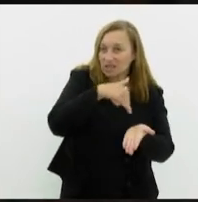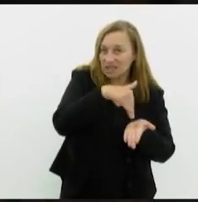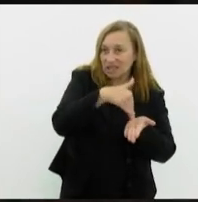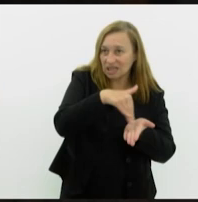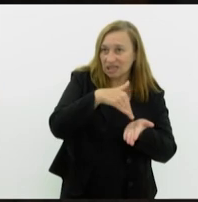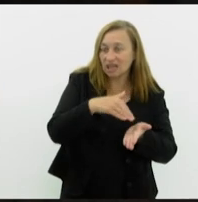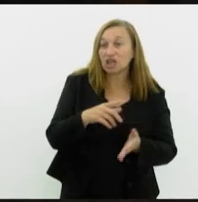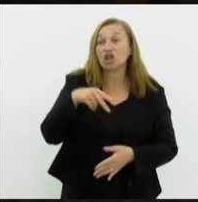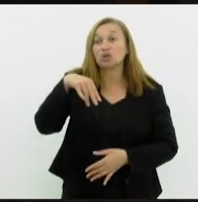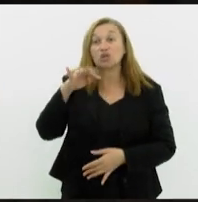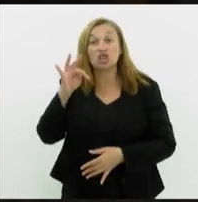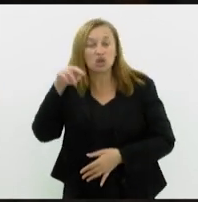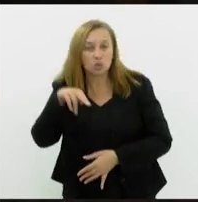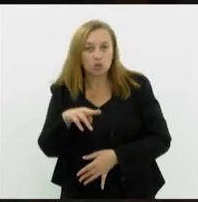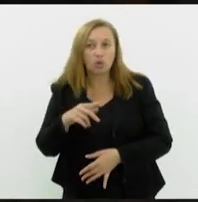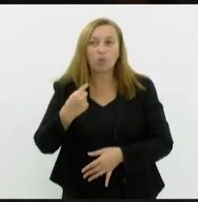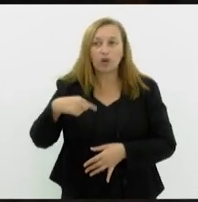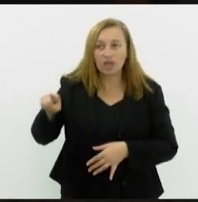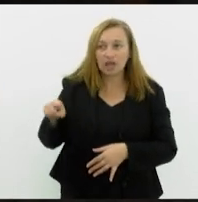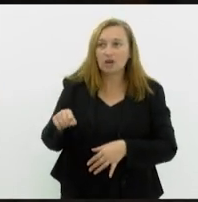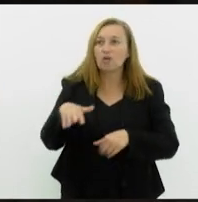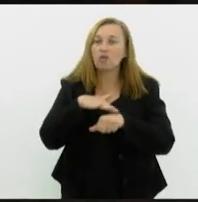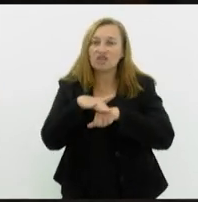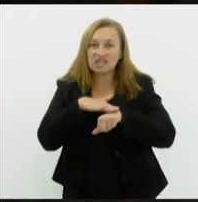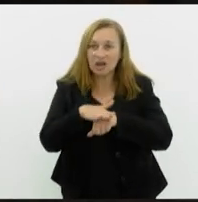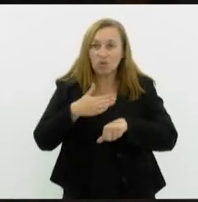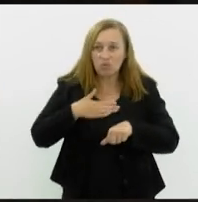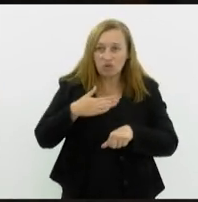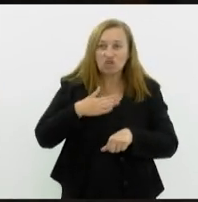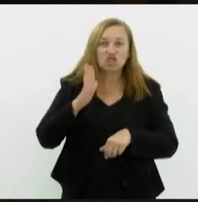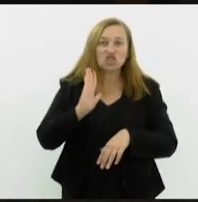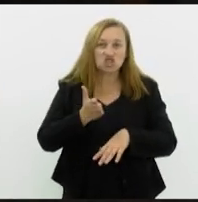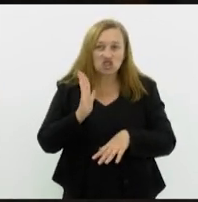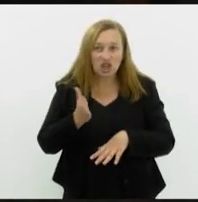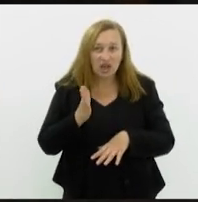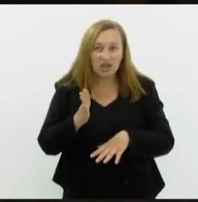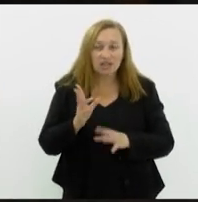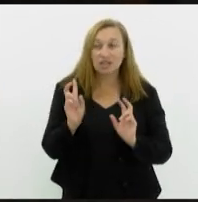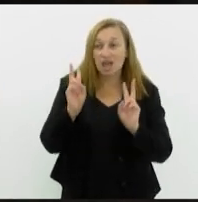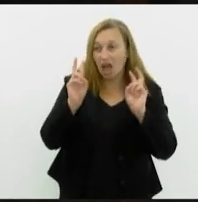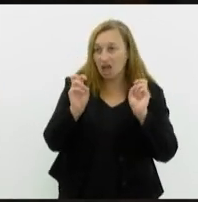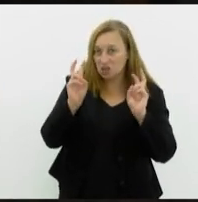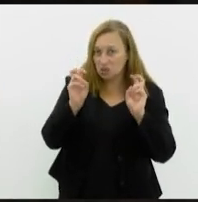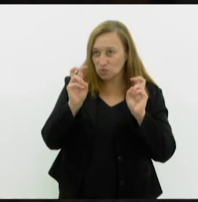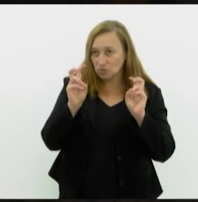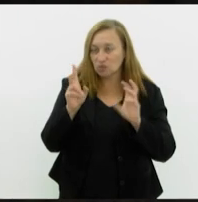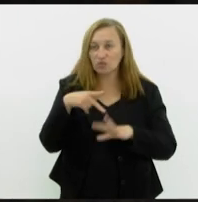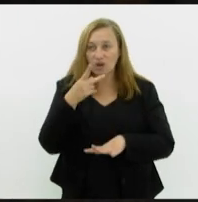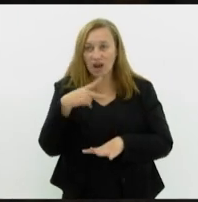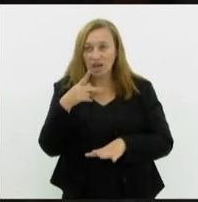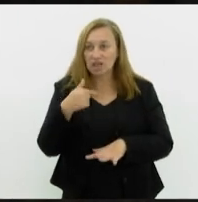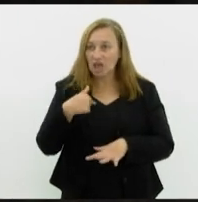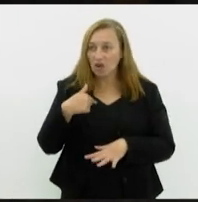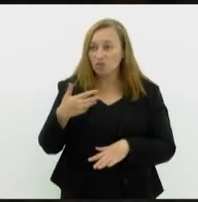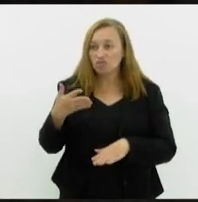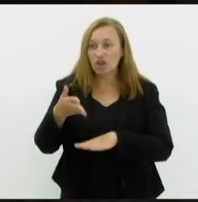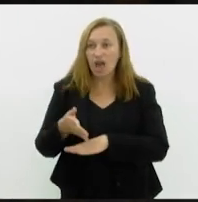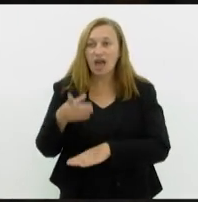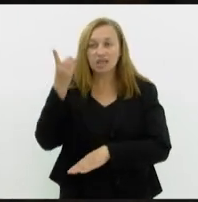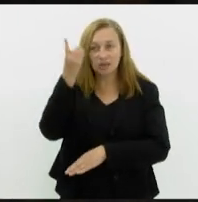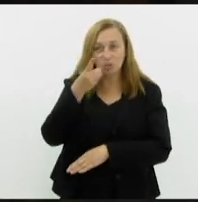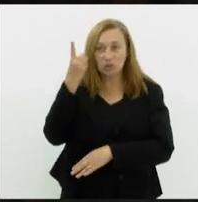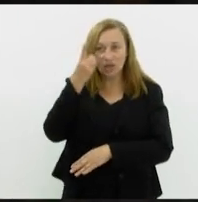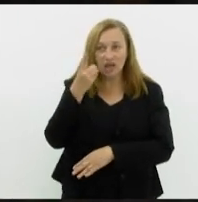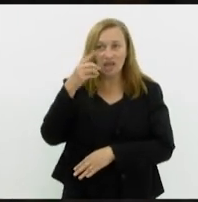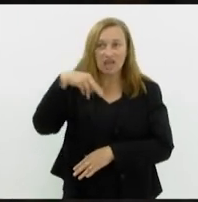ia muito conversar comigo. E já estava rolando algum assunto, Deus vir a deputado. E